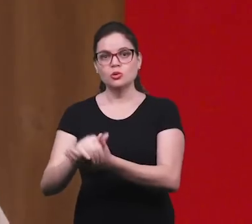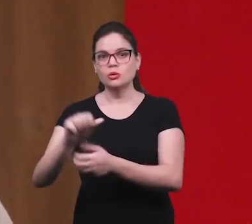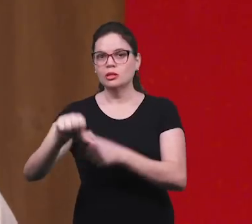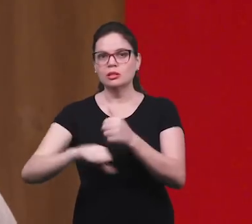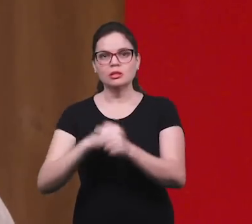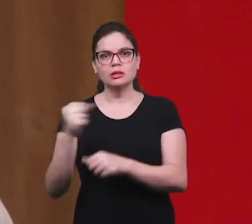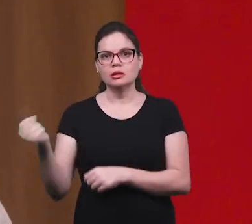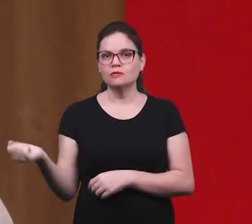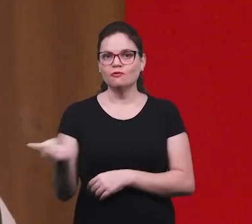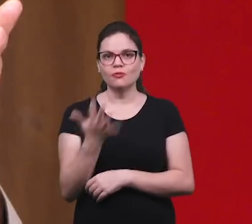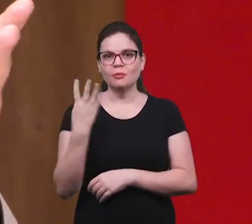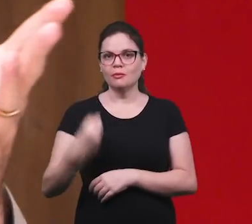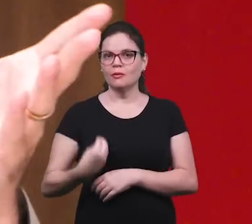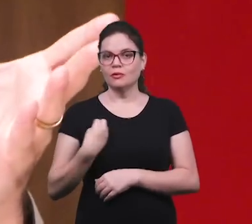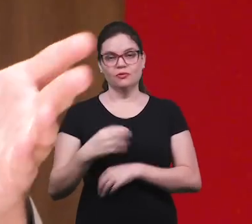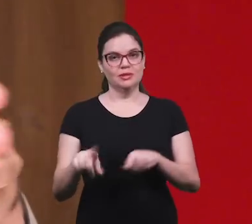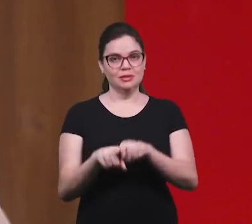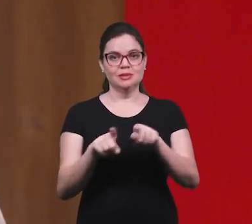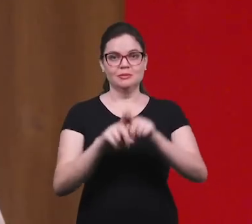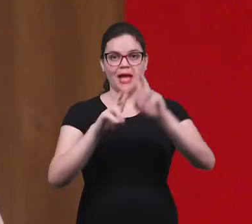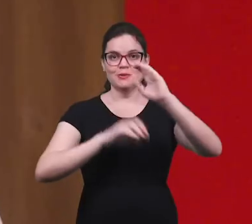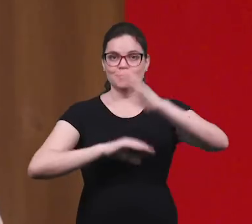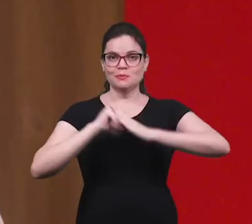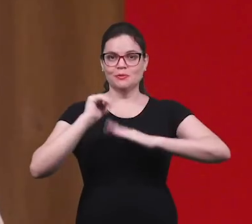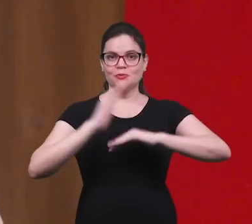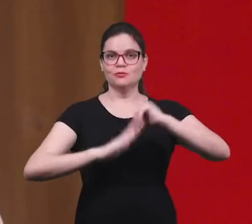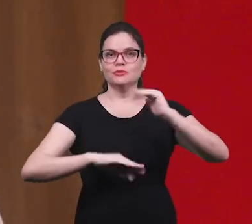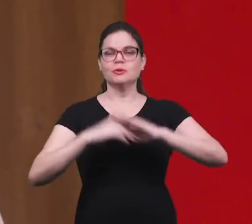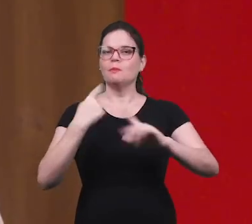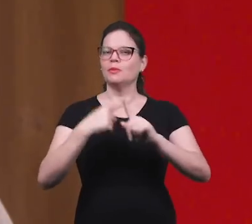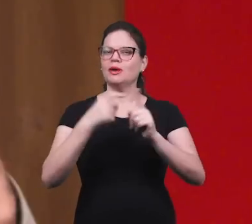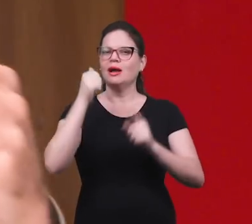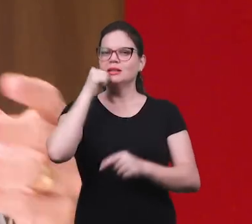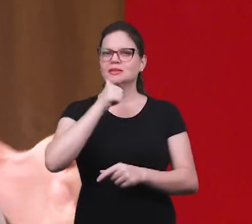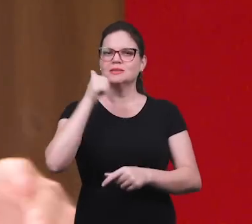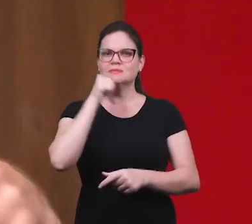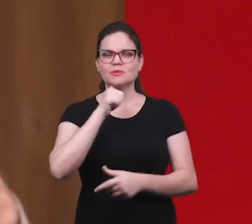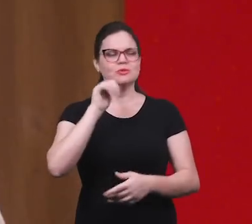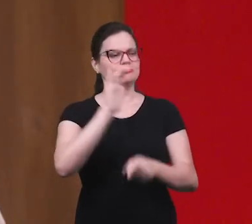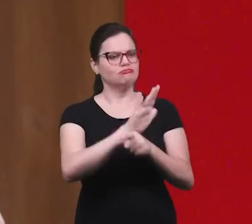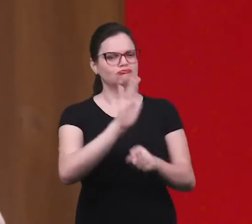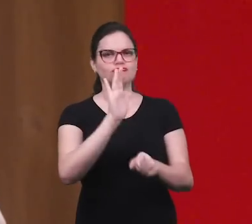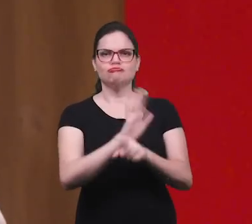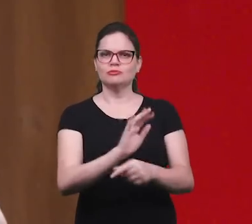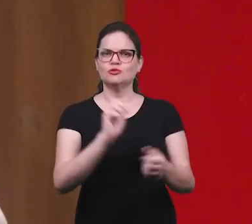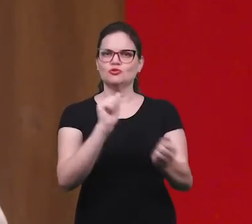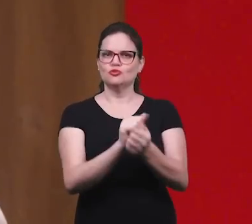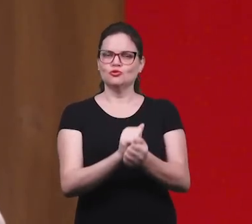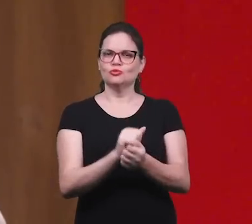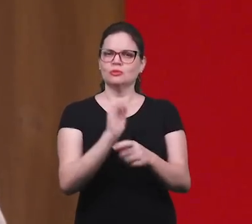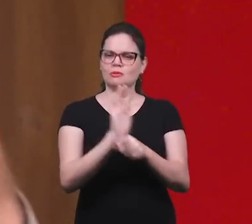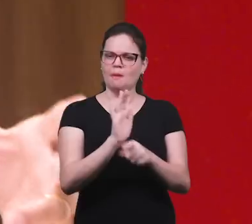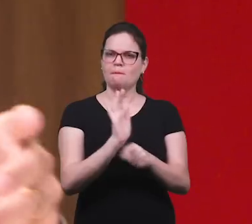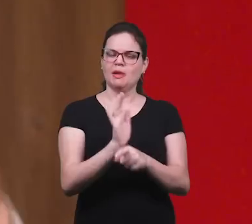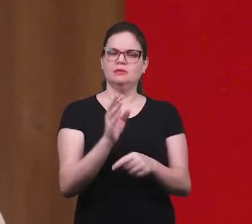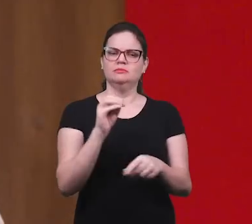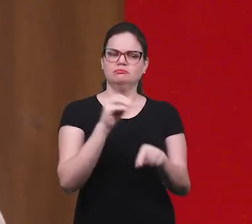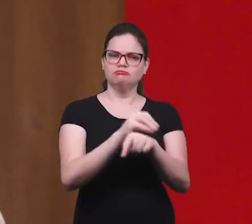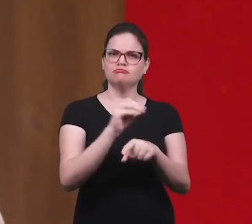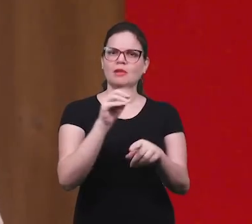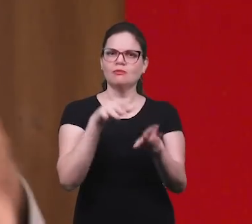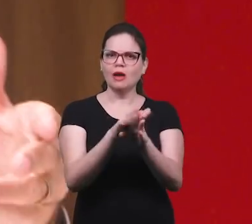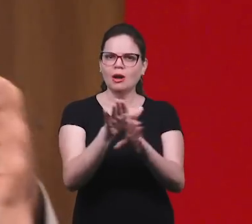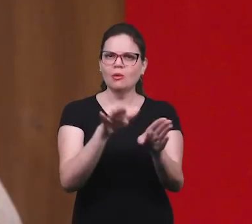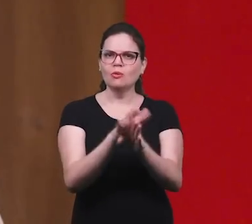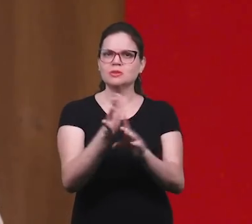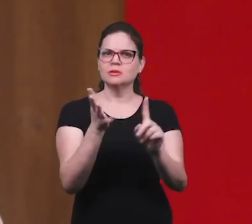transformada, até na questão profissional, que a esposa estava ao lado, ajudou, auxiliou ele, deu uma instrução,